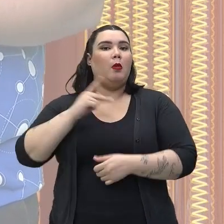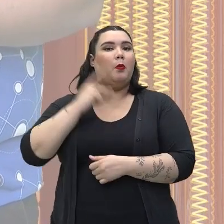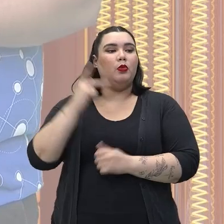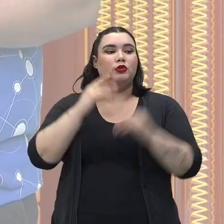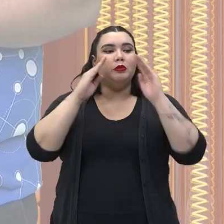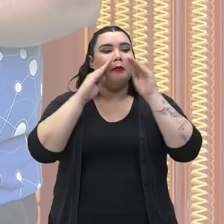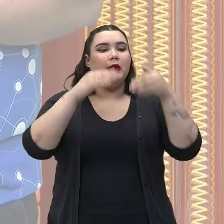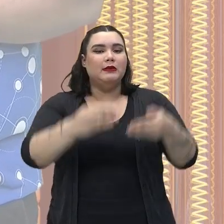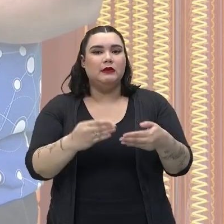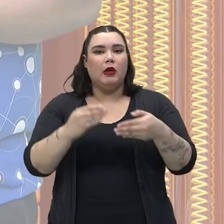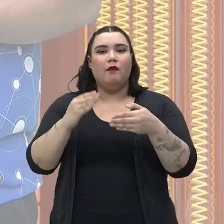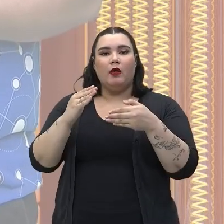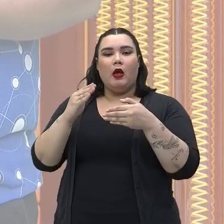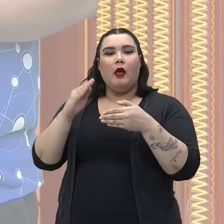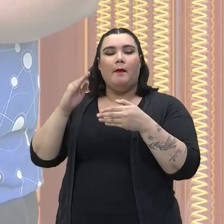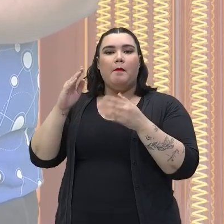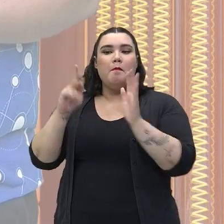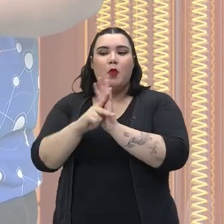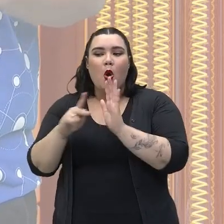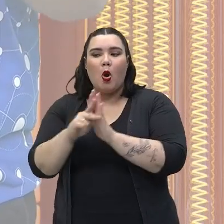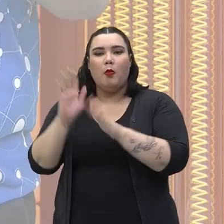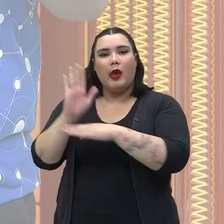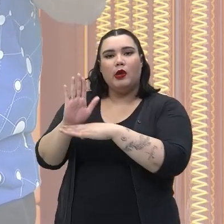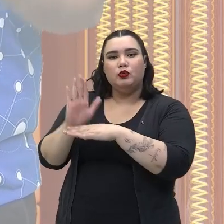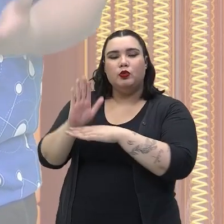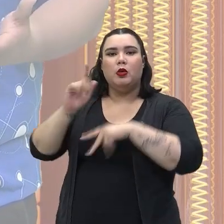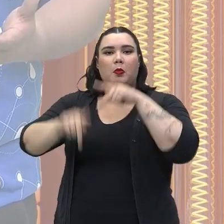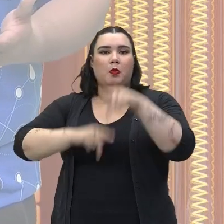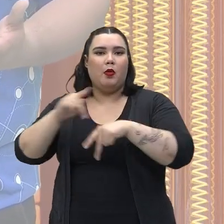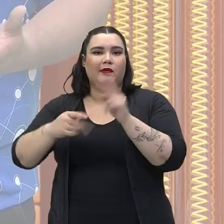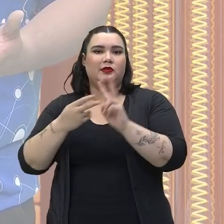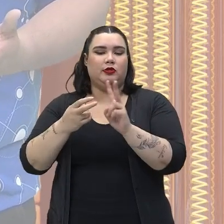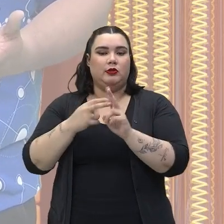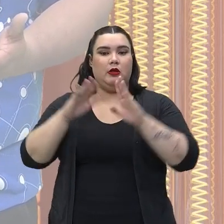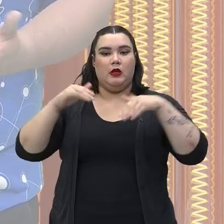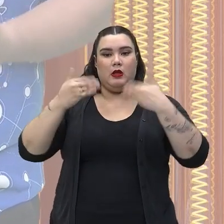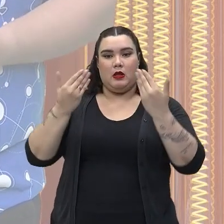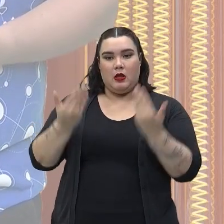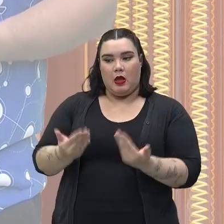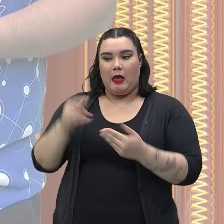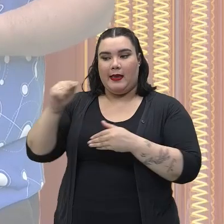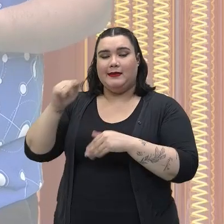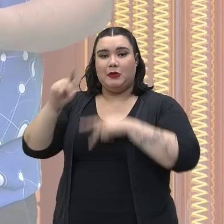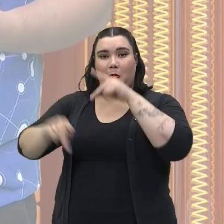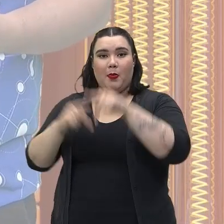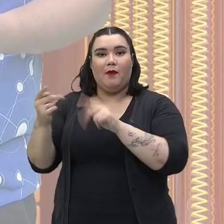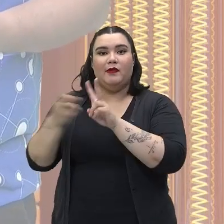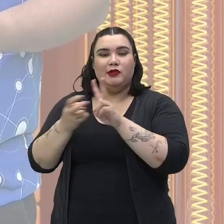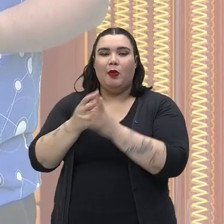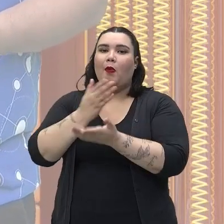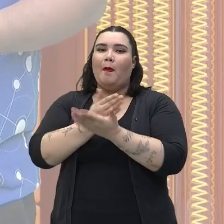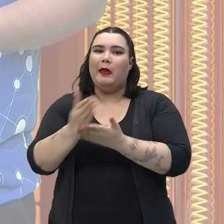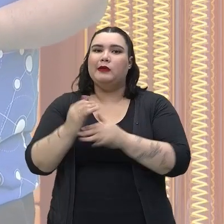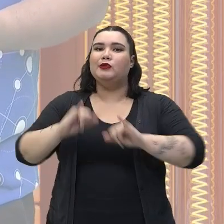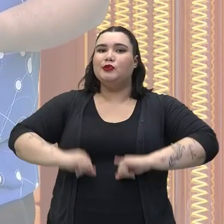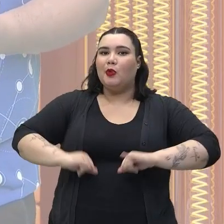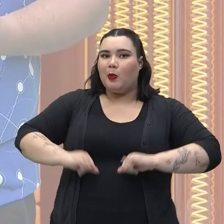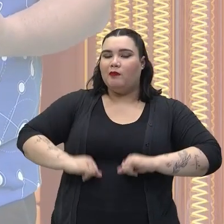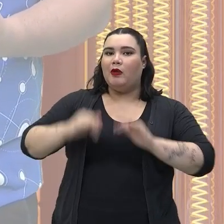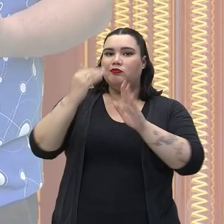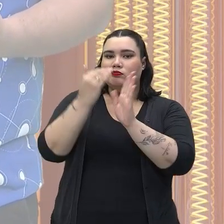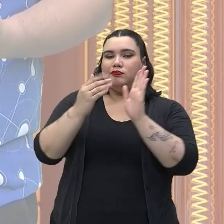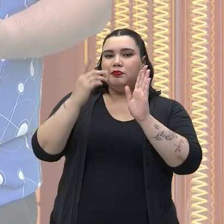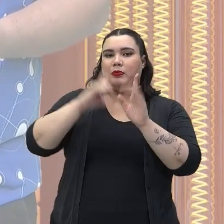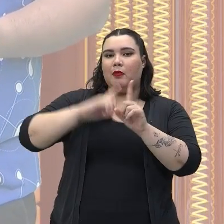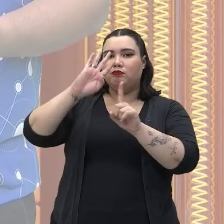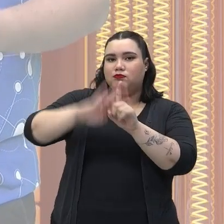povos indígenas. Isso vai gerar o quê? Uma vulnerabilidade para com esses indígenas, onde nós vamos ter a intensificação e